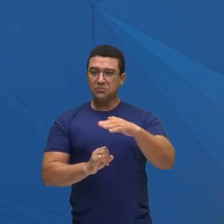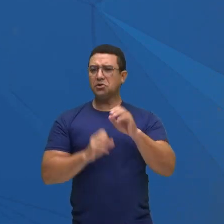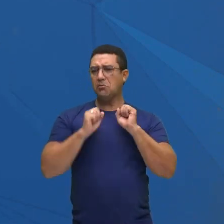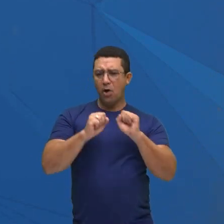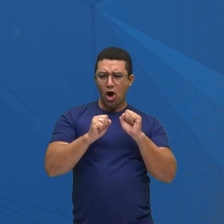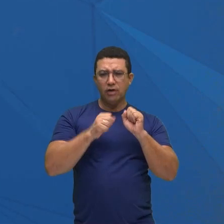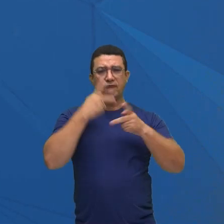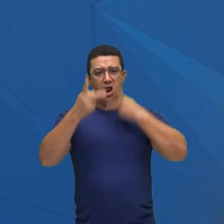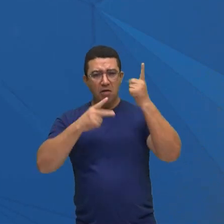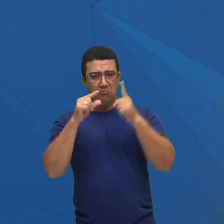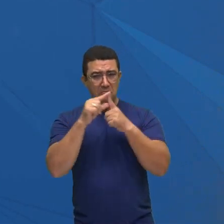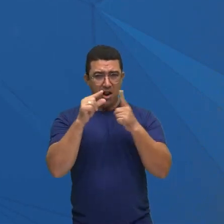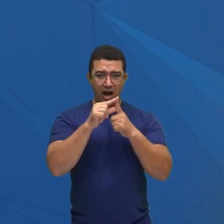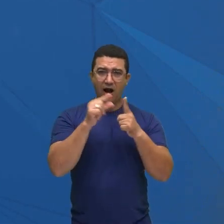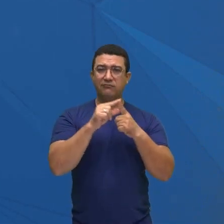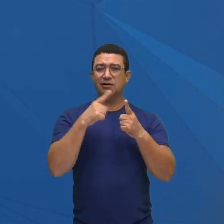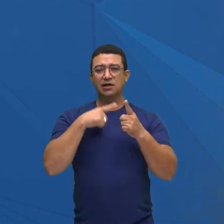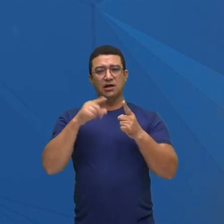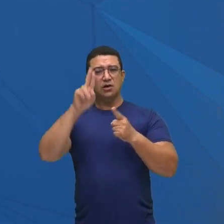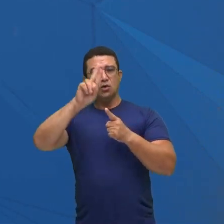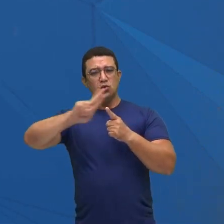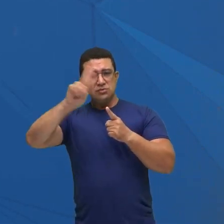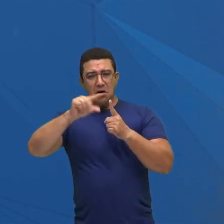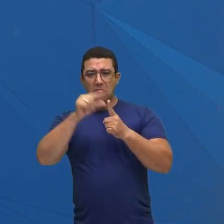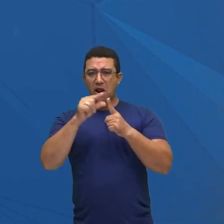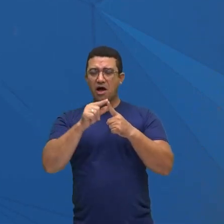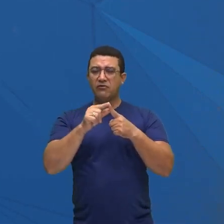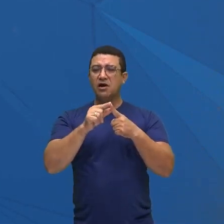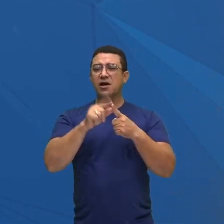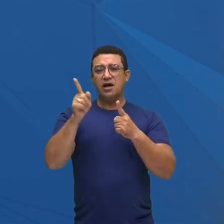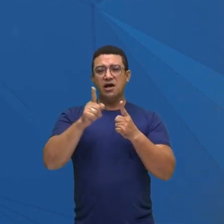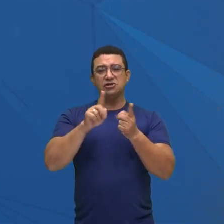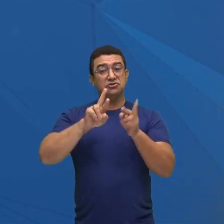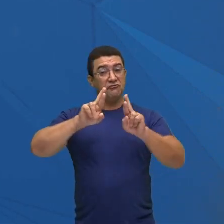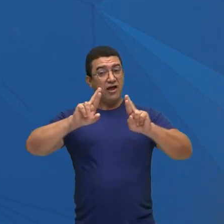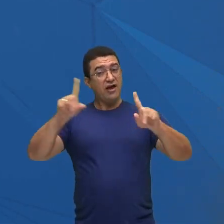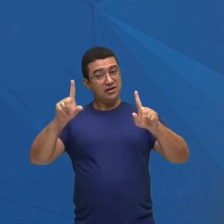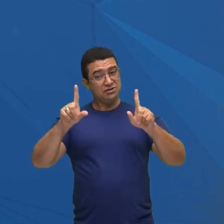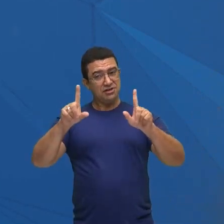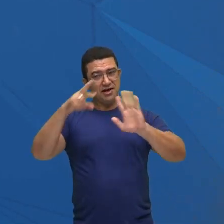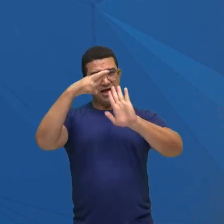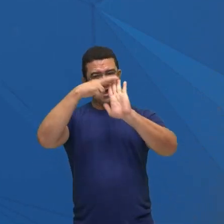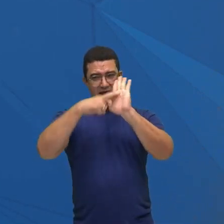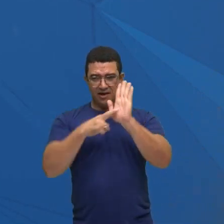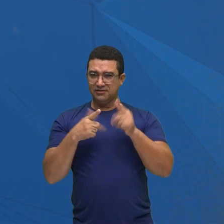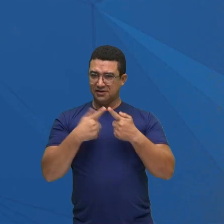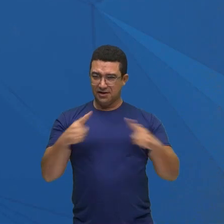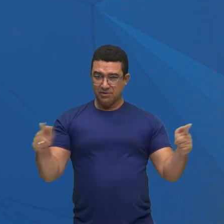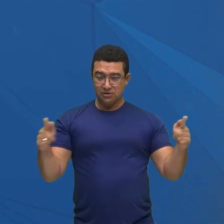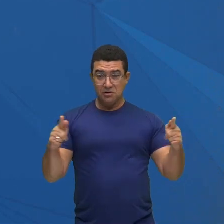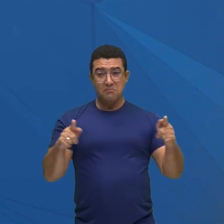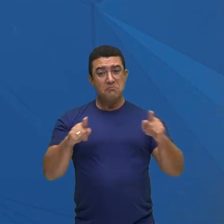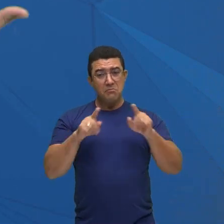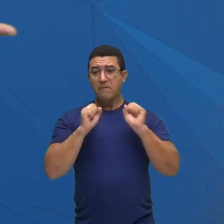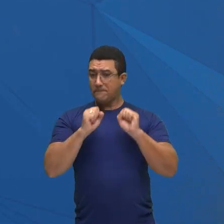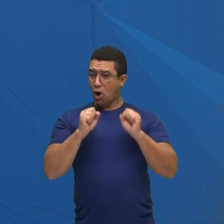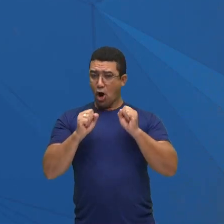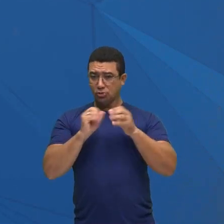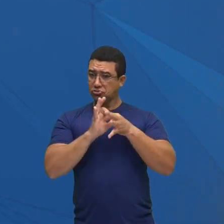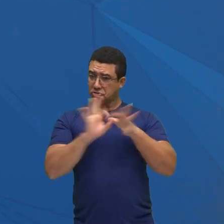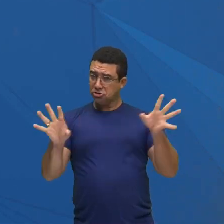palavras e ter ali termos utilizados que fogem um pouco à norma culta, e tá tudo bem porque são contextos diferentes e a gente